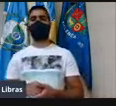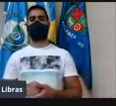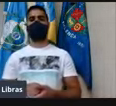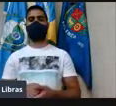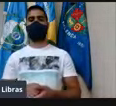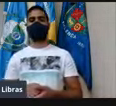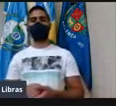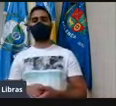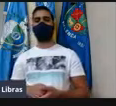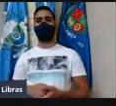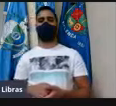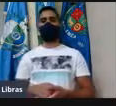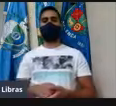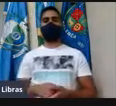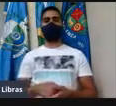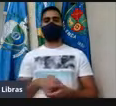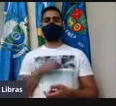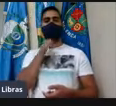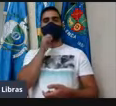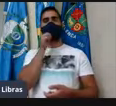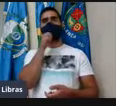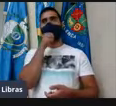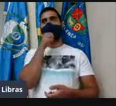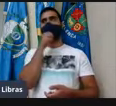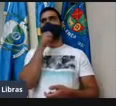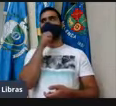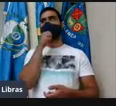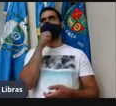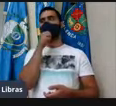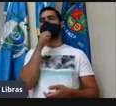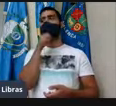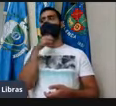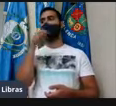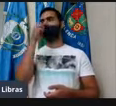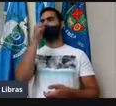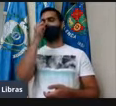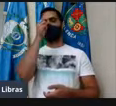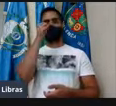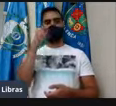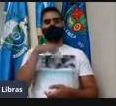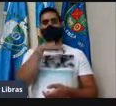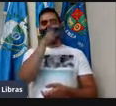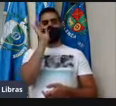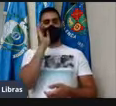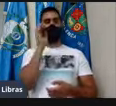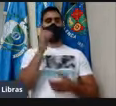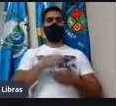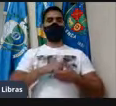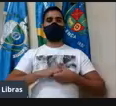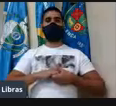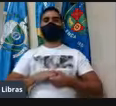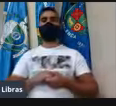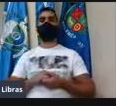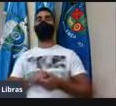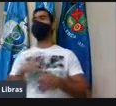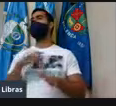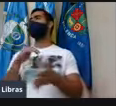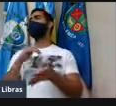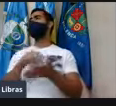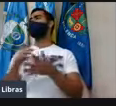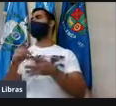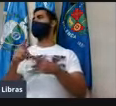já foi acatada, já tendo sido encaminhado os livros, conforme verifica-se na circular número 20 da Secretaria